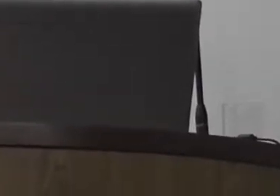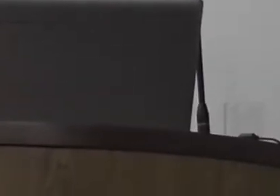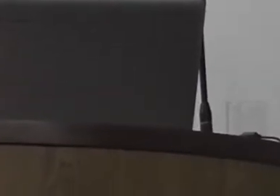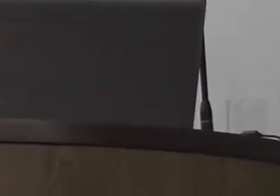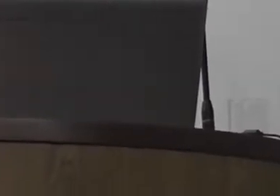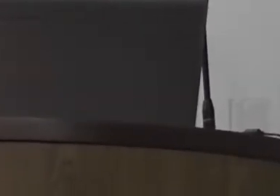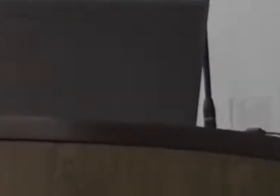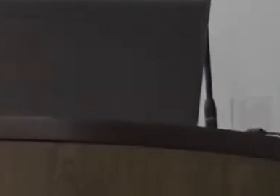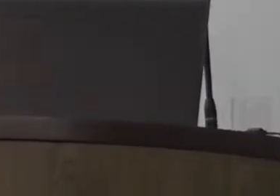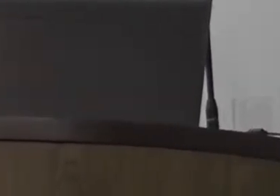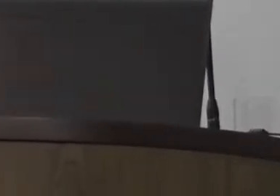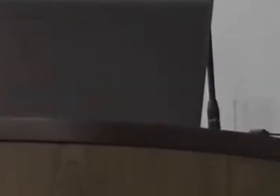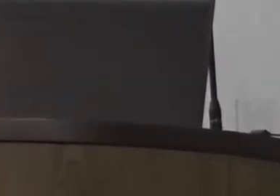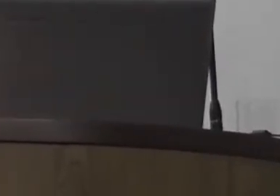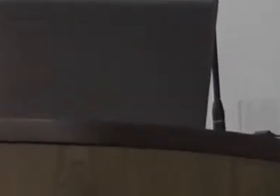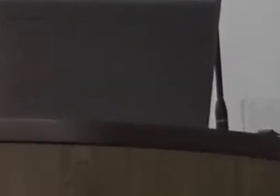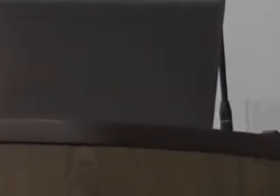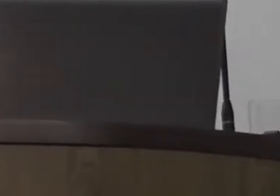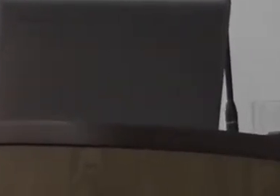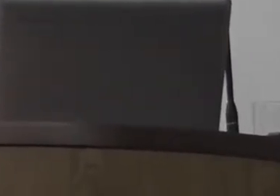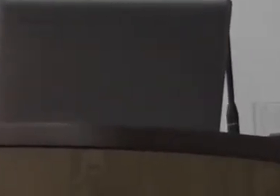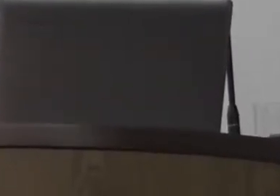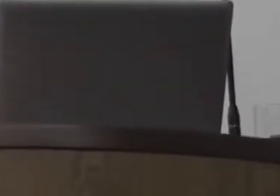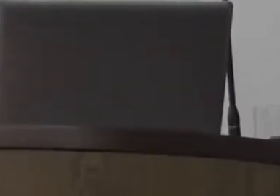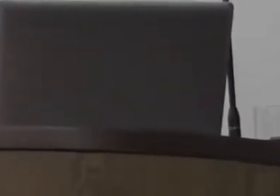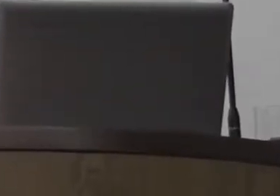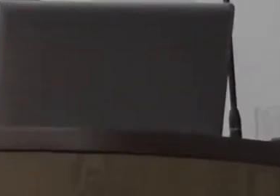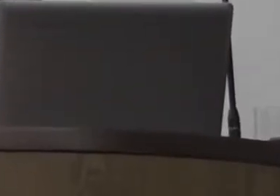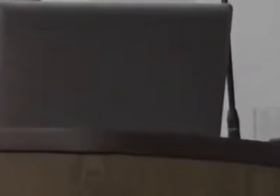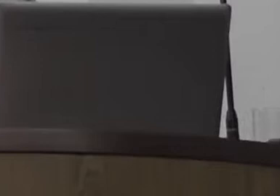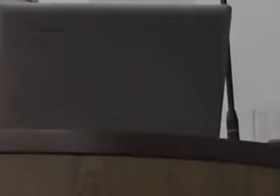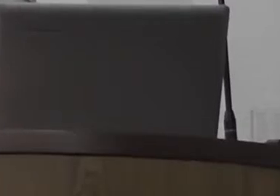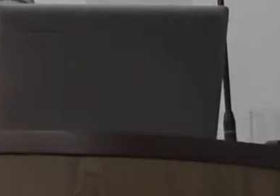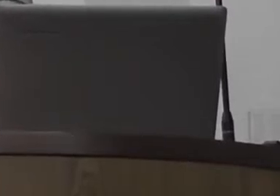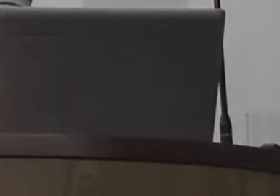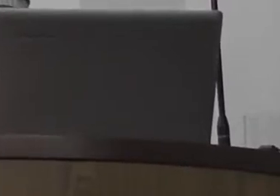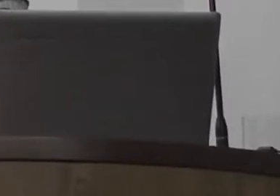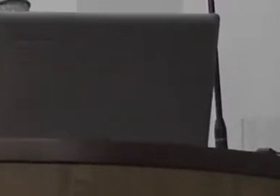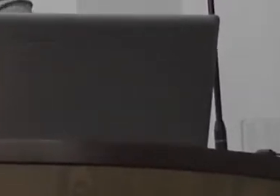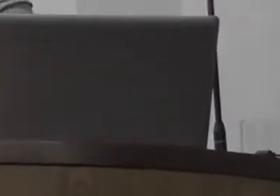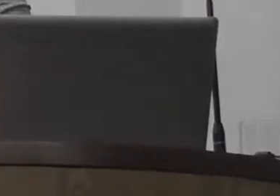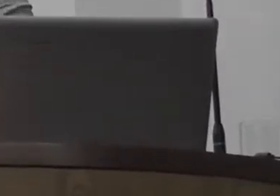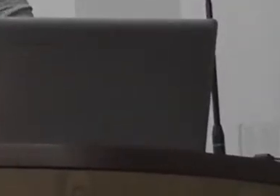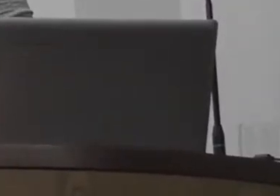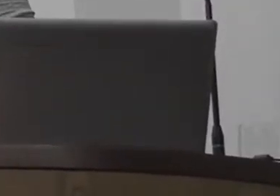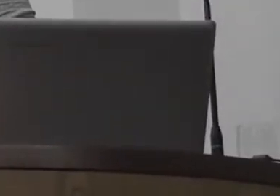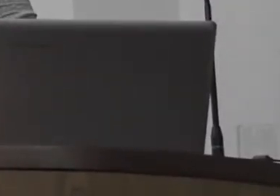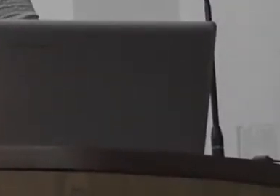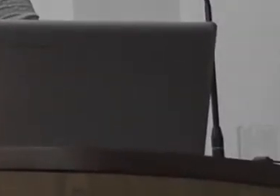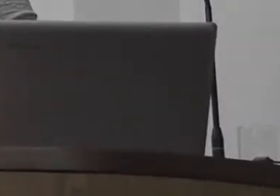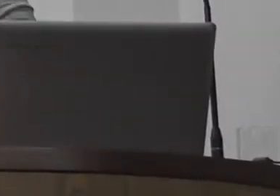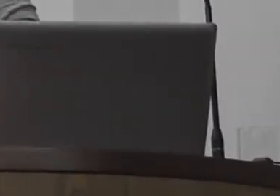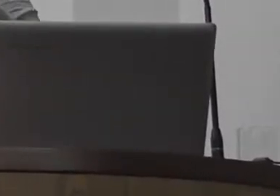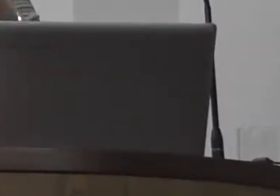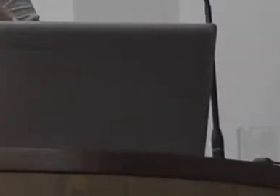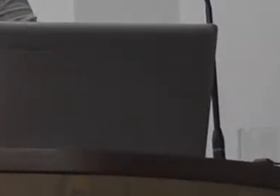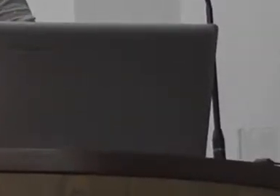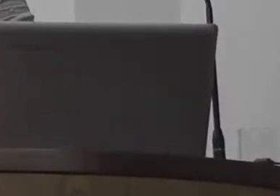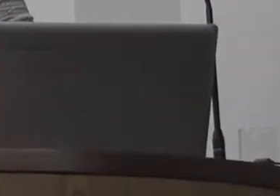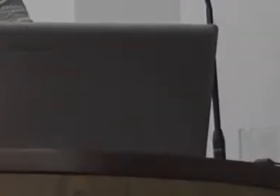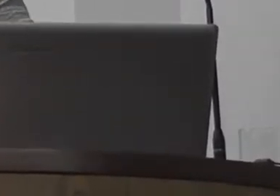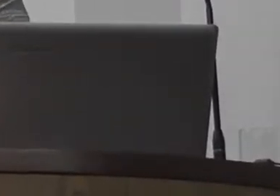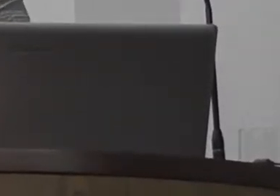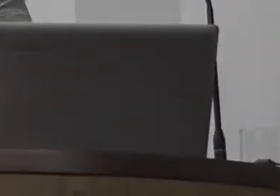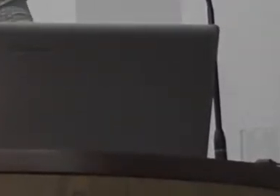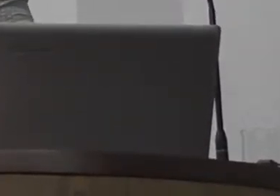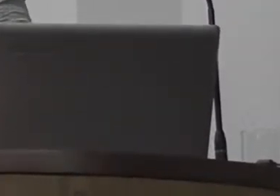vereador Albino pediu, né, falando sobre a disciplina de Libras dentro do município. Nós sabemos que tem muitas coisas